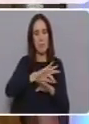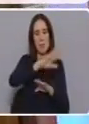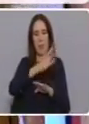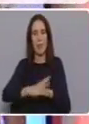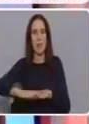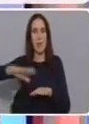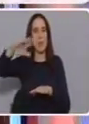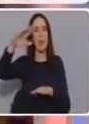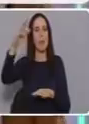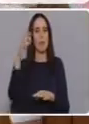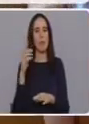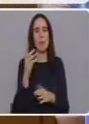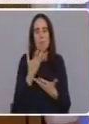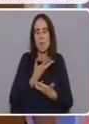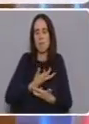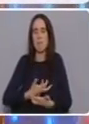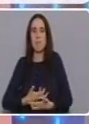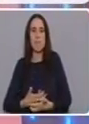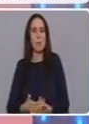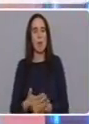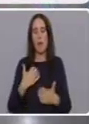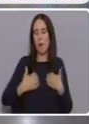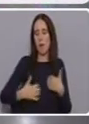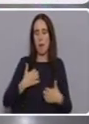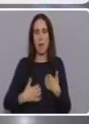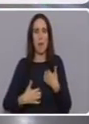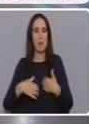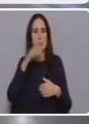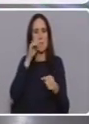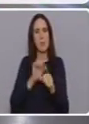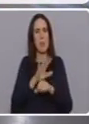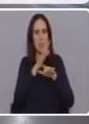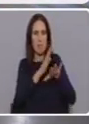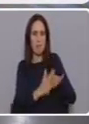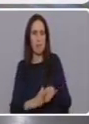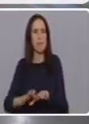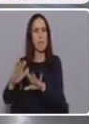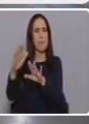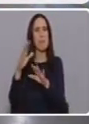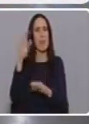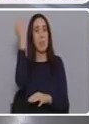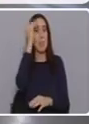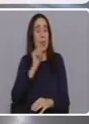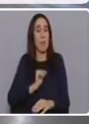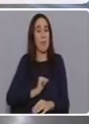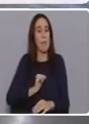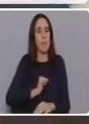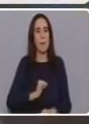ó minha mágoa e minha sede, ao mar ao sul da minha terra,